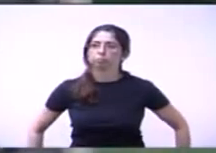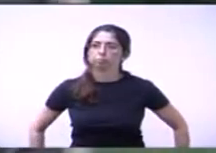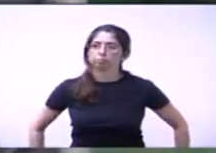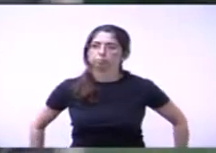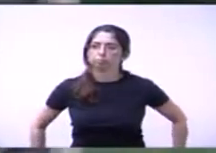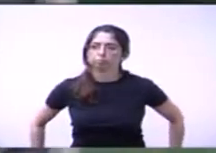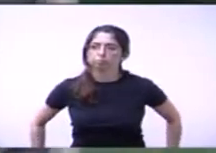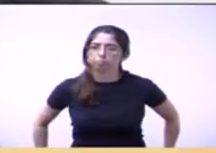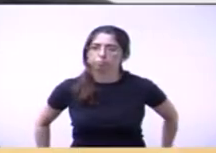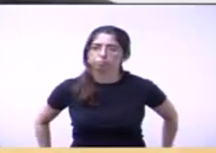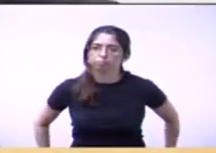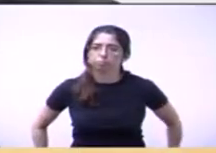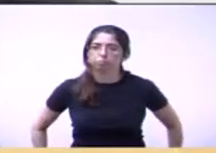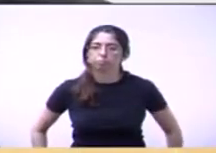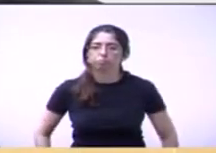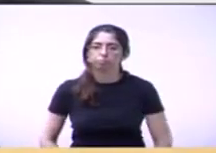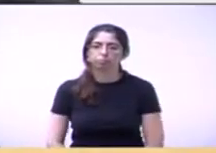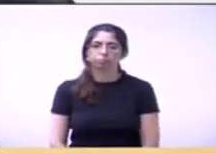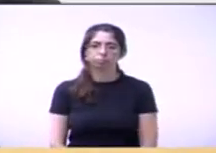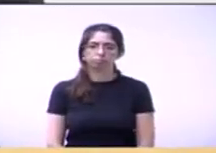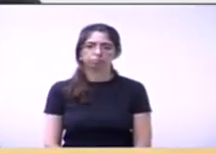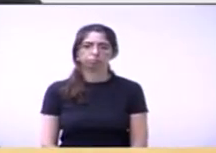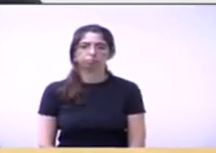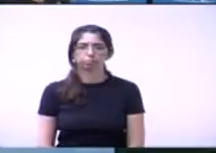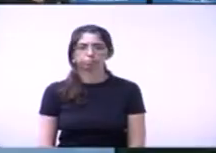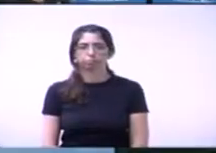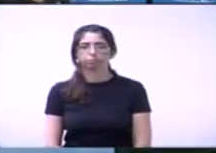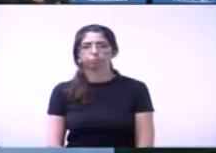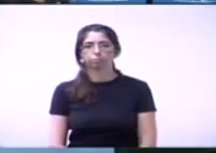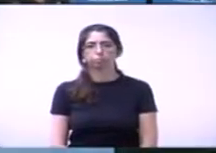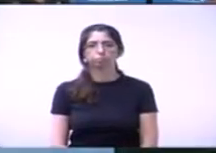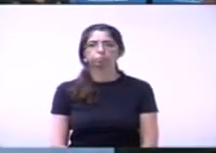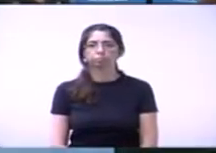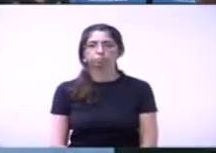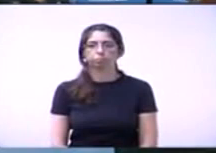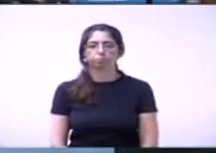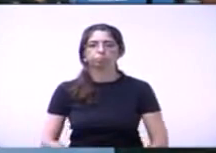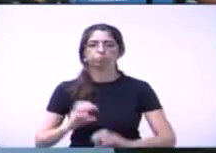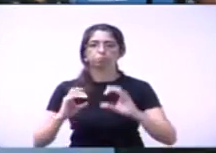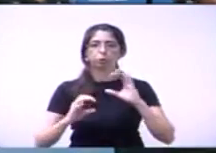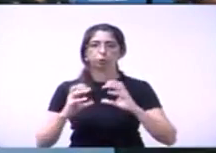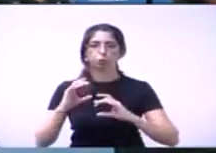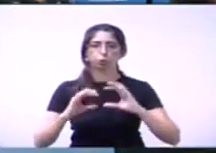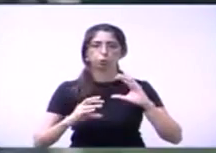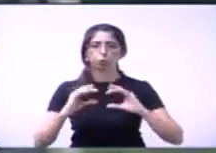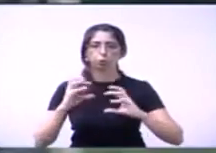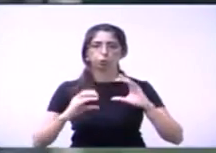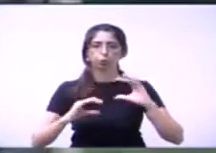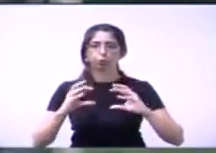Senhores, o vereador Custódio vai falar, por favor, senhor. Com a palavra, vereador.